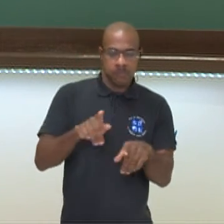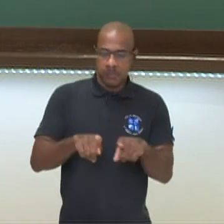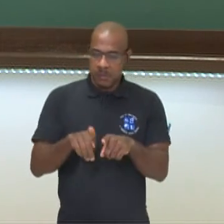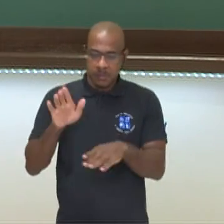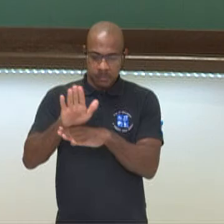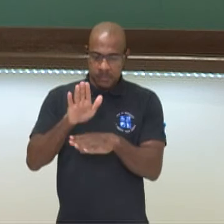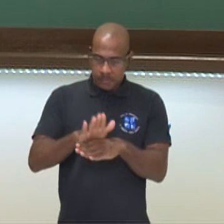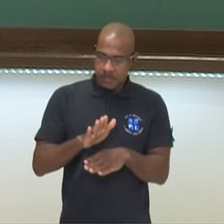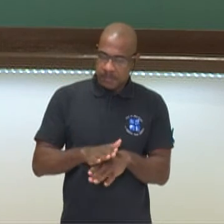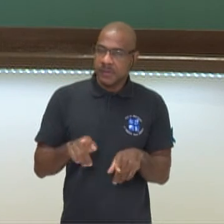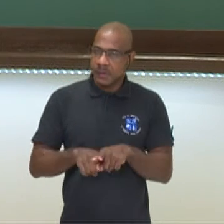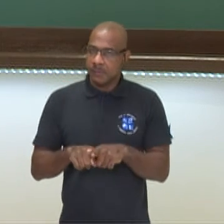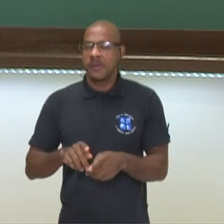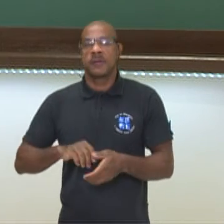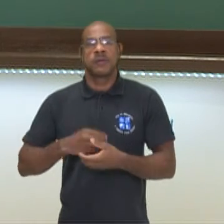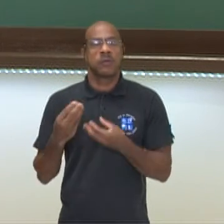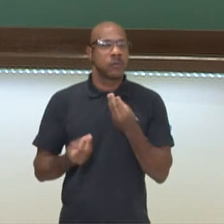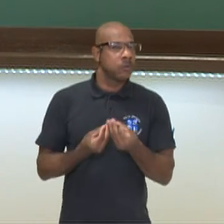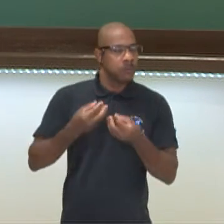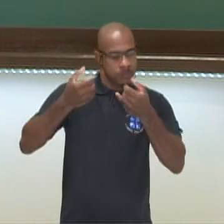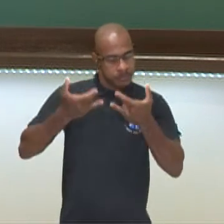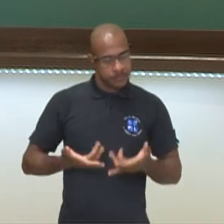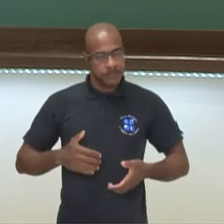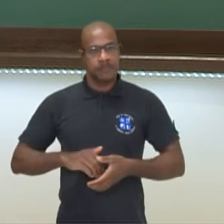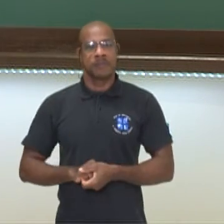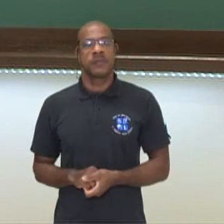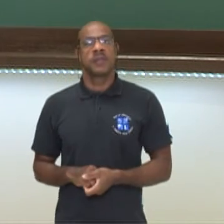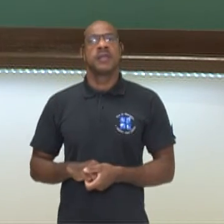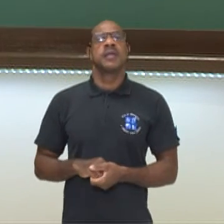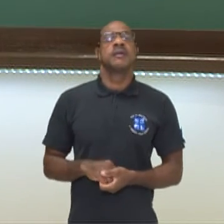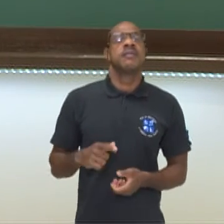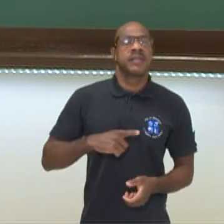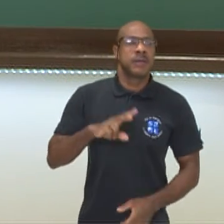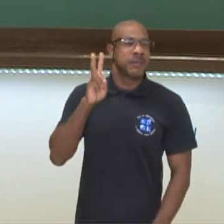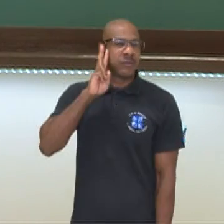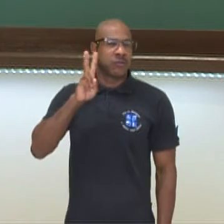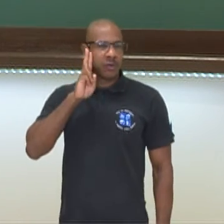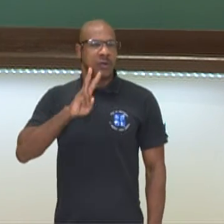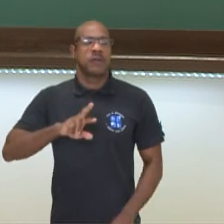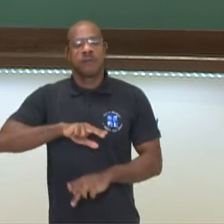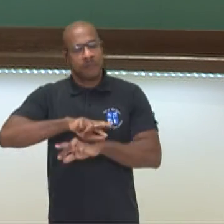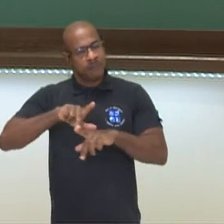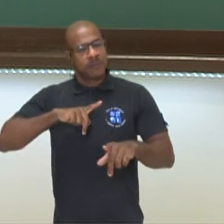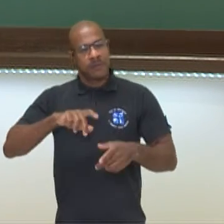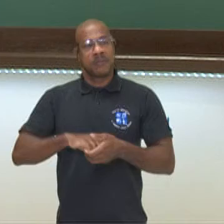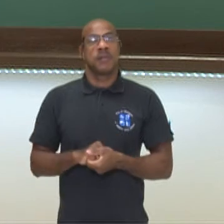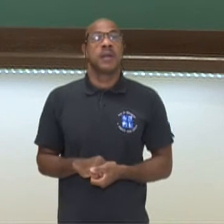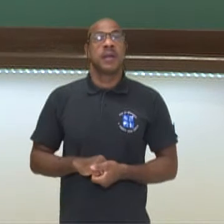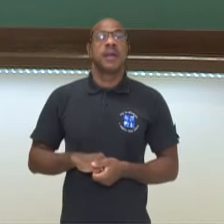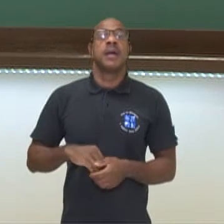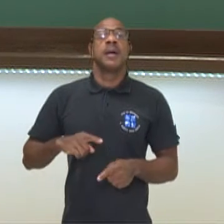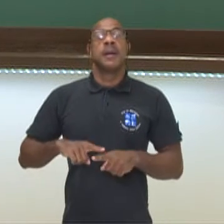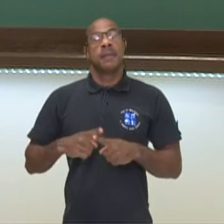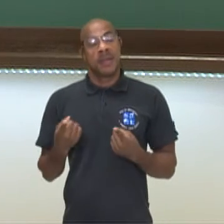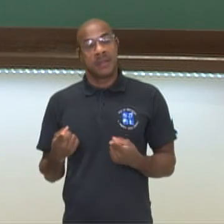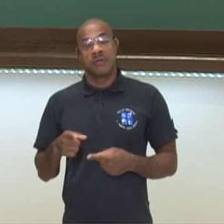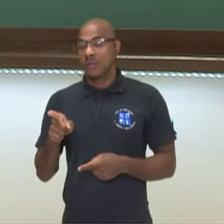no restante do filme, né, que vai trazer a história de um boxeador ali também, né, mas independente da questão, né,